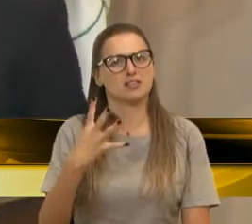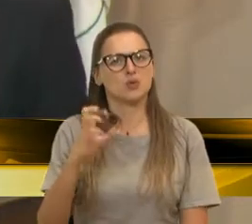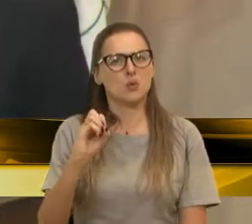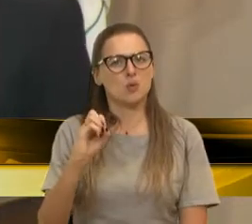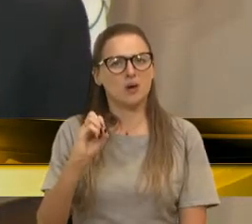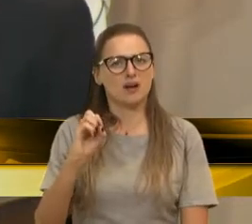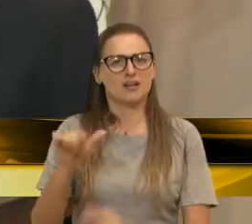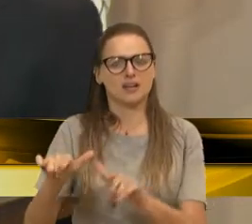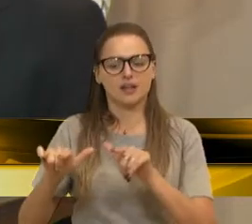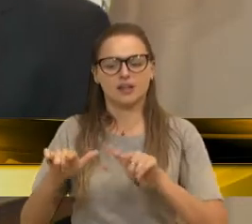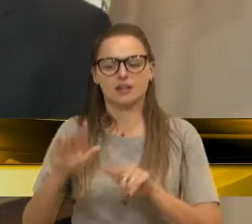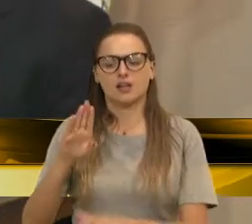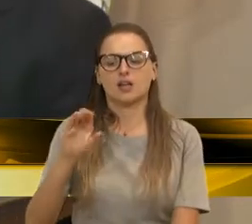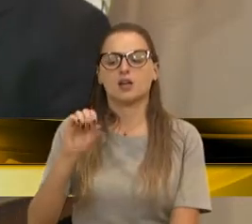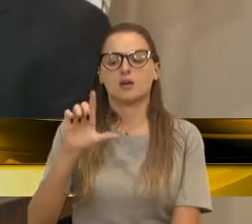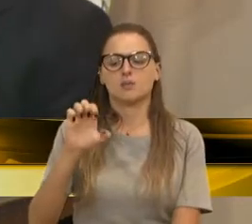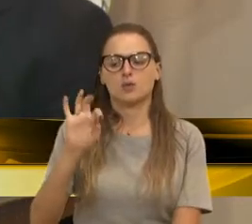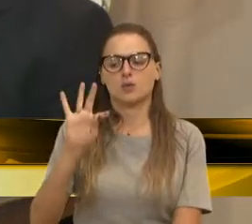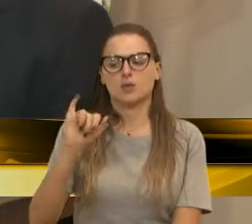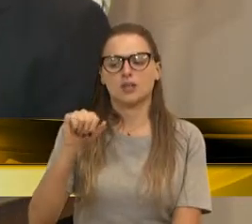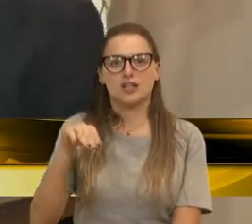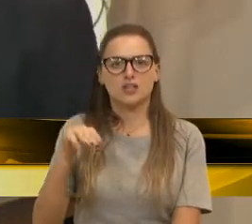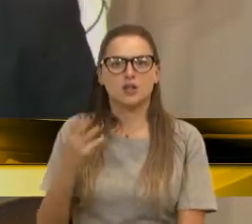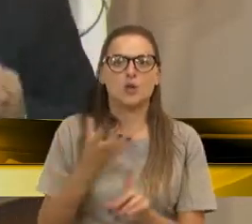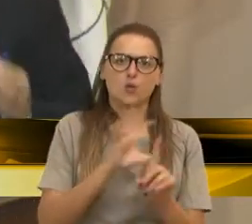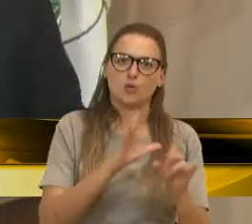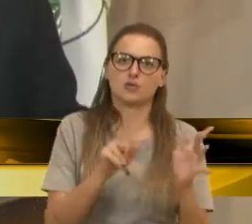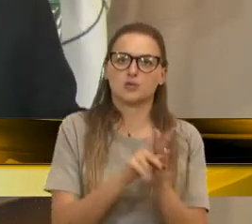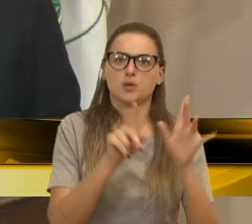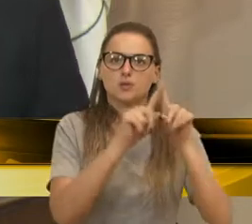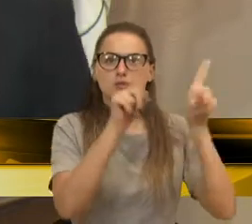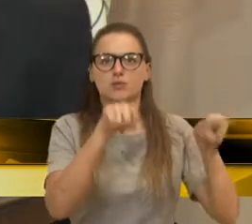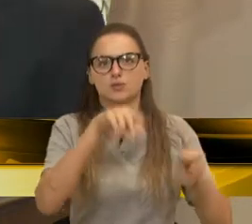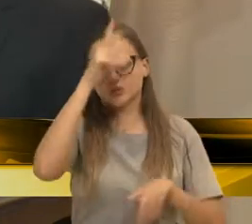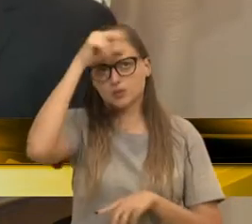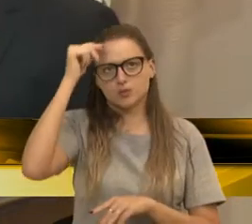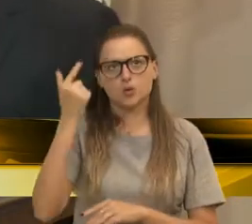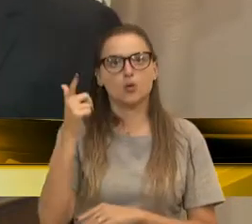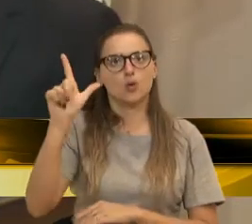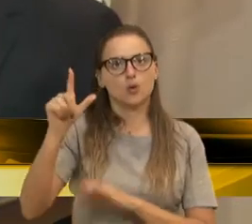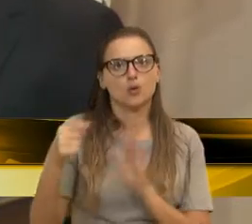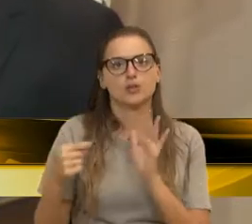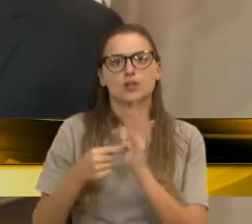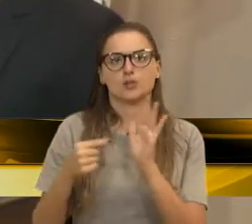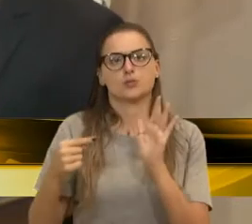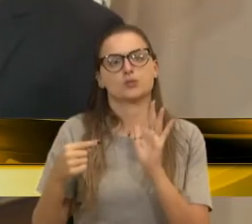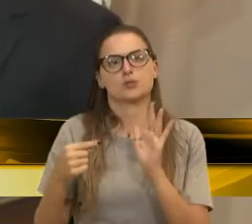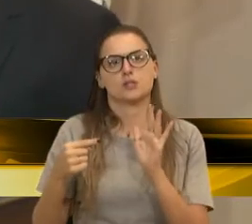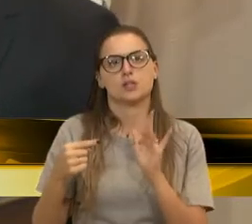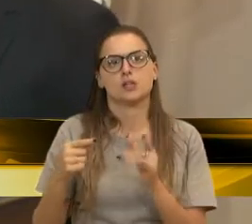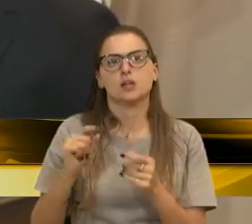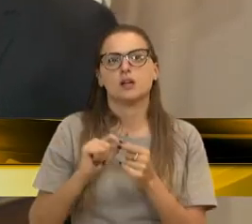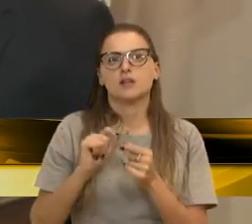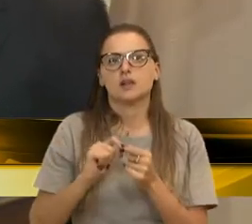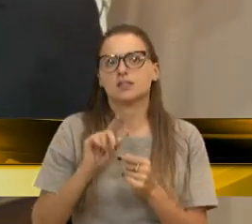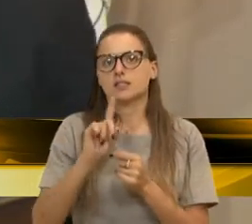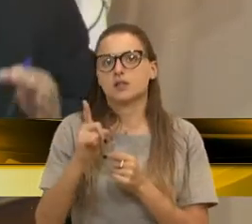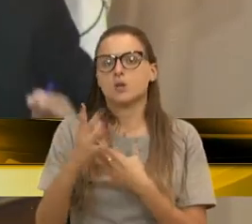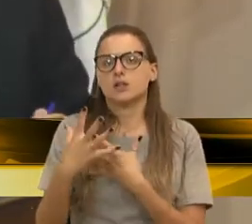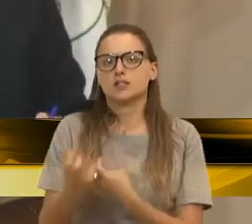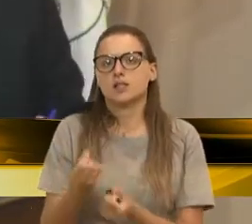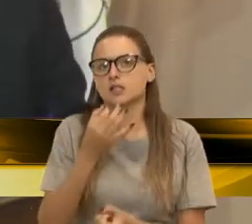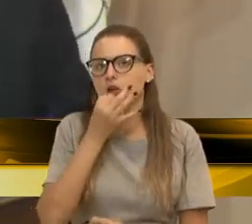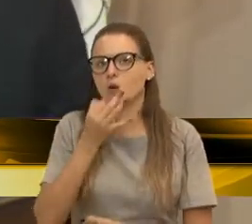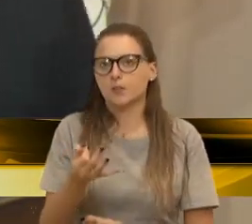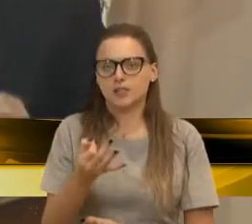boletins de ocorrência, alguns contra os próprios servidores. E outra denúncia, cerceamento de opinião de servidores.